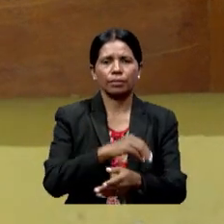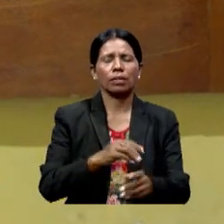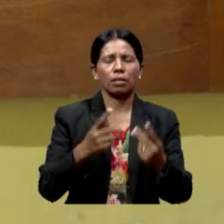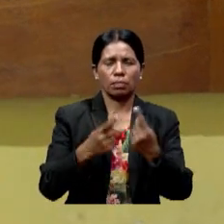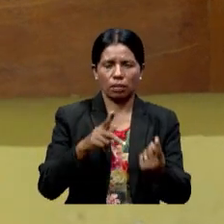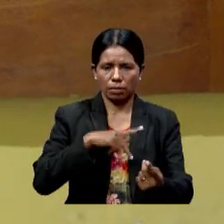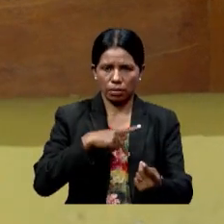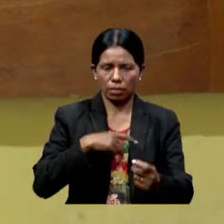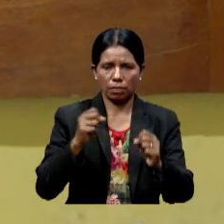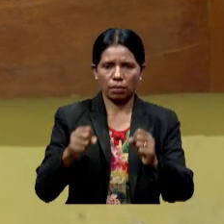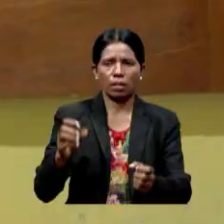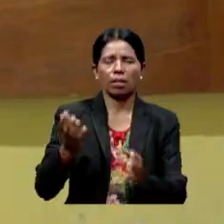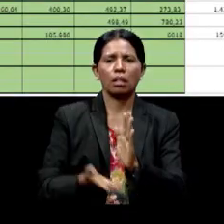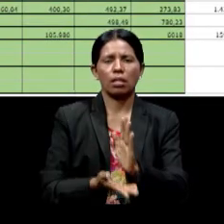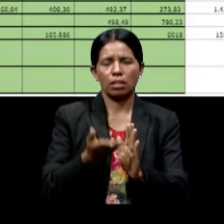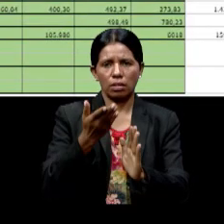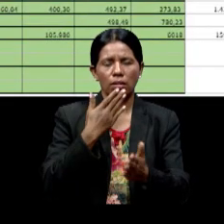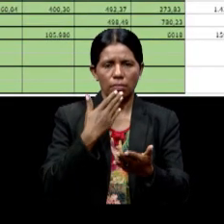sirapus bel investe hode hasai produção.